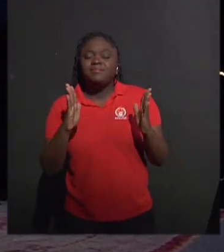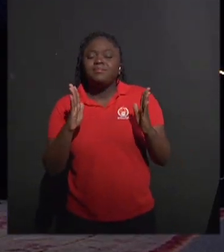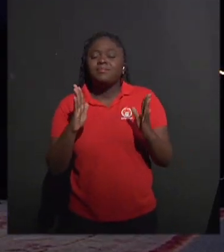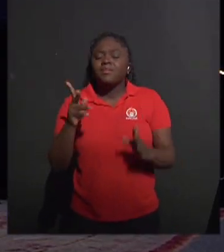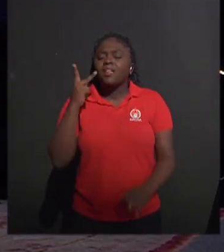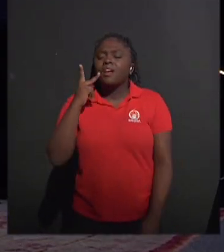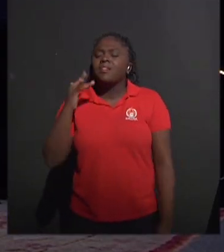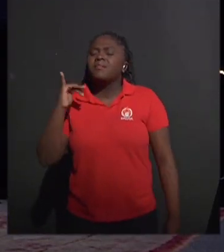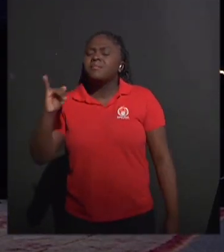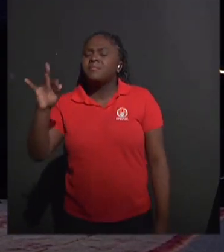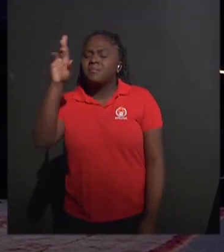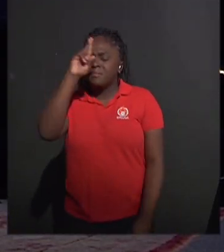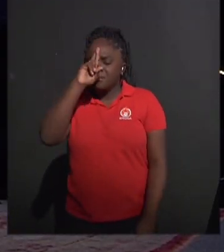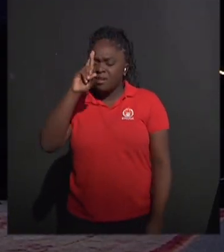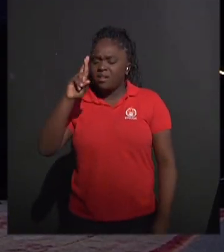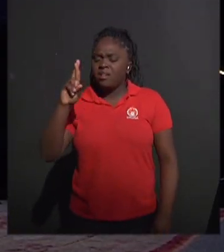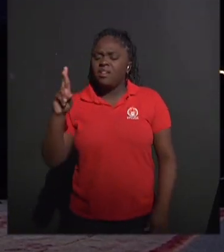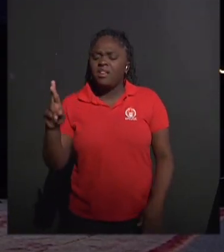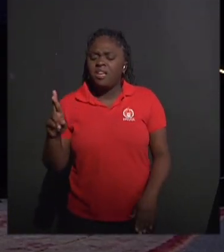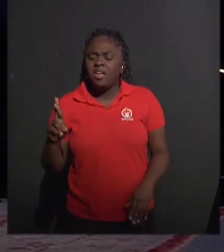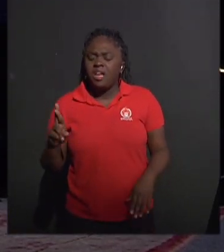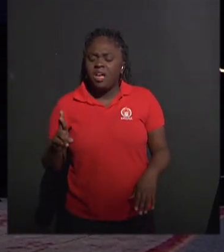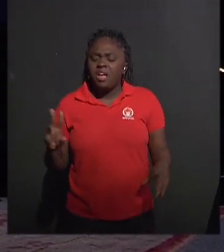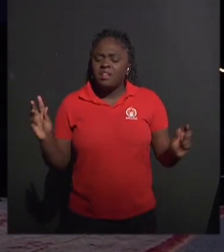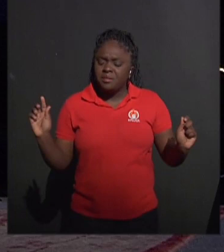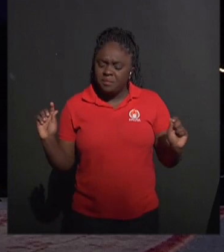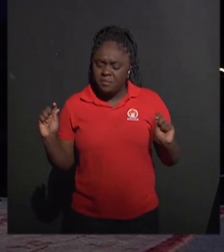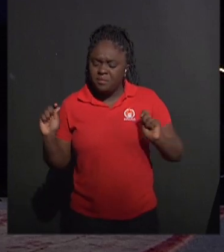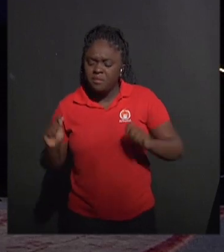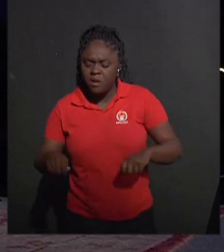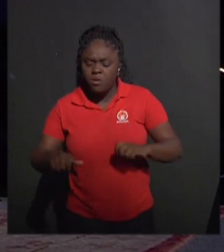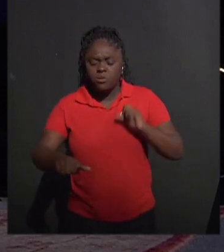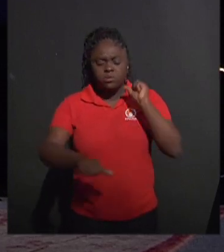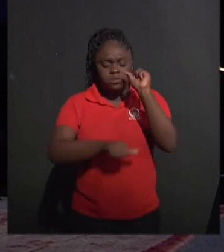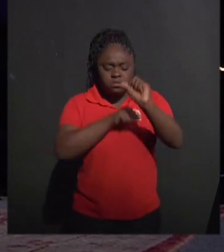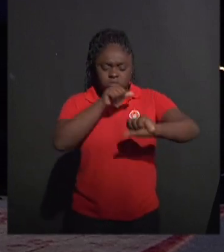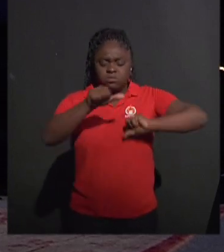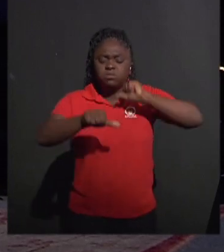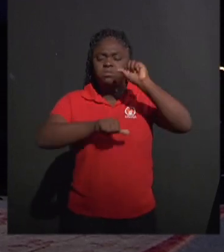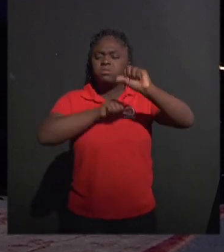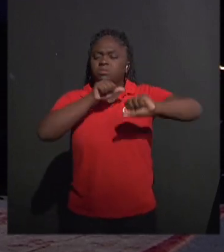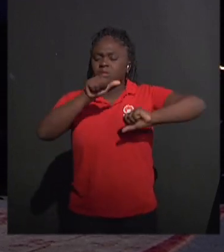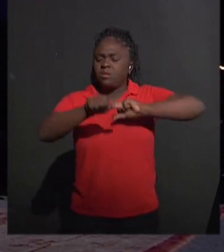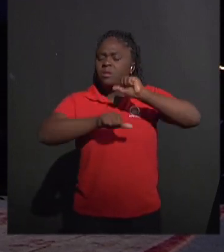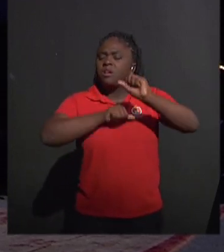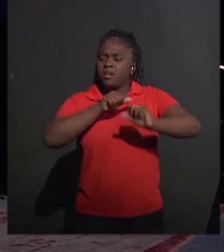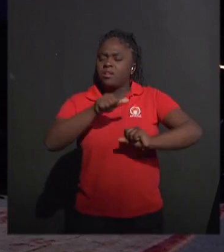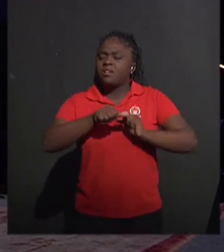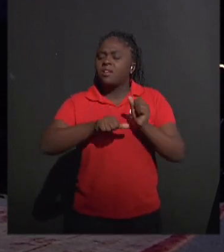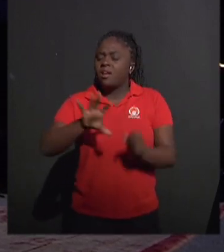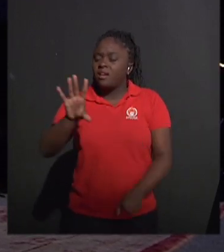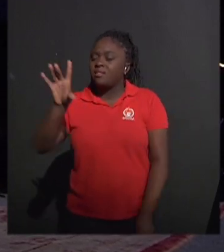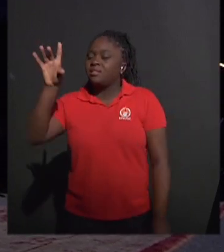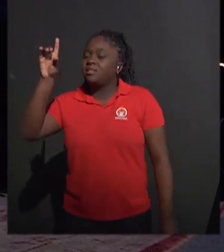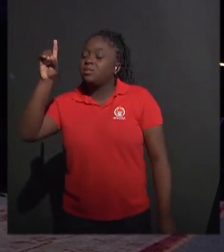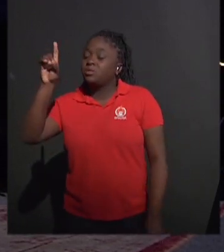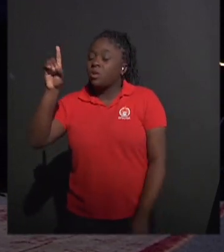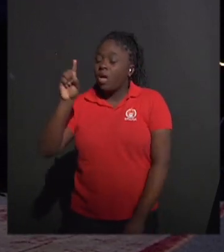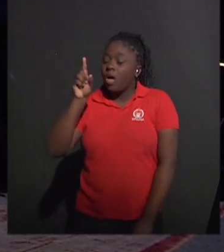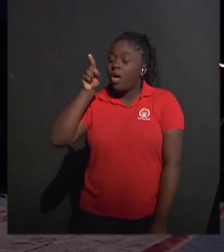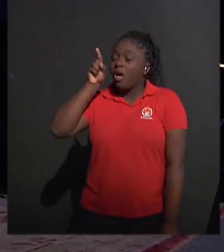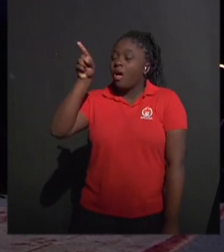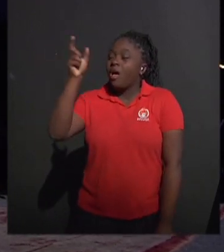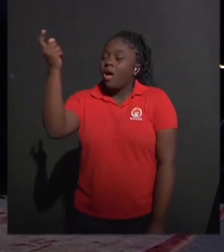Pai, que toda essa situação possa ser transformada, Senhor. Ó Deus, basta uma